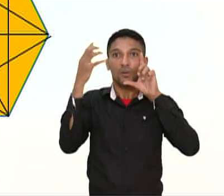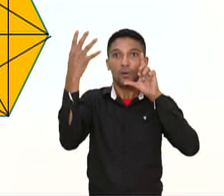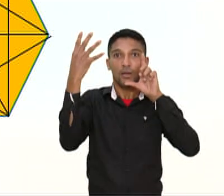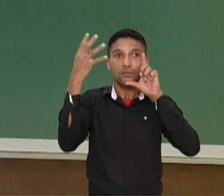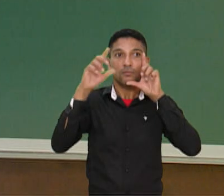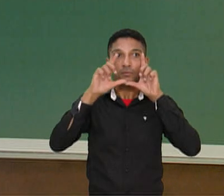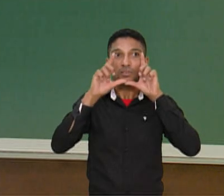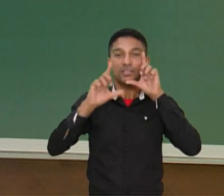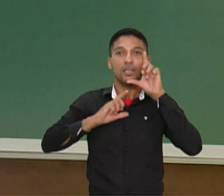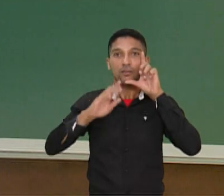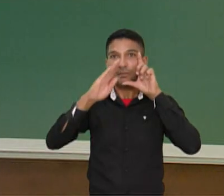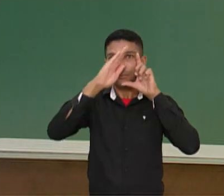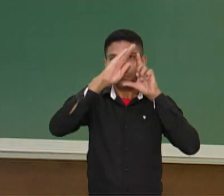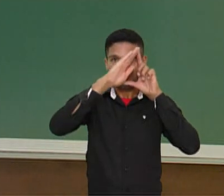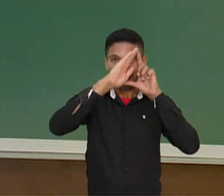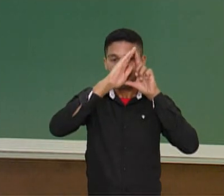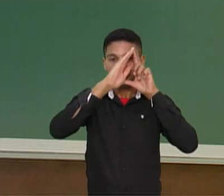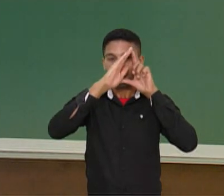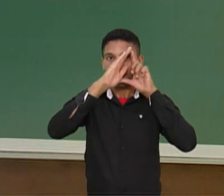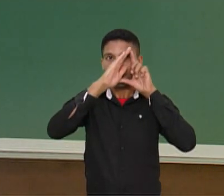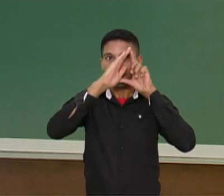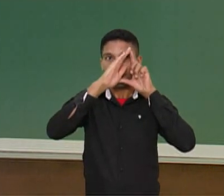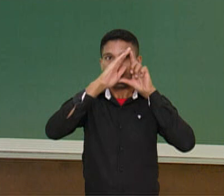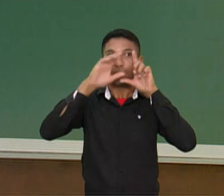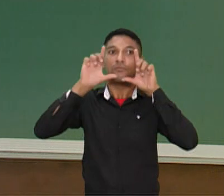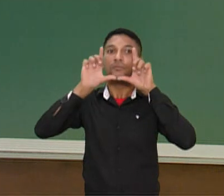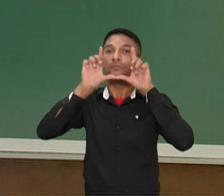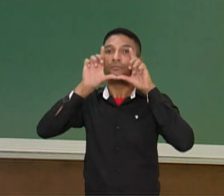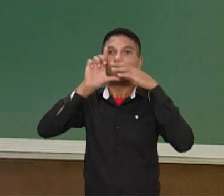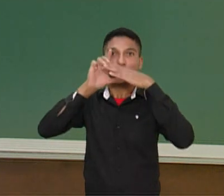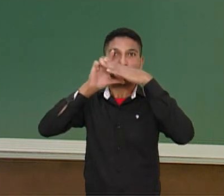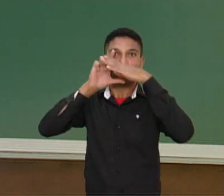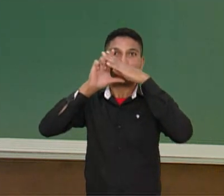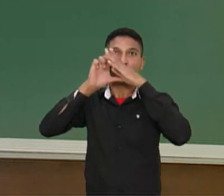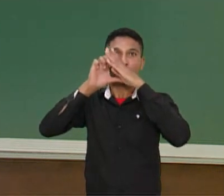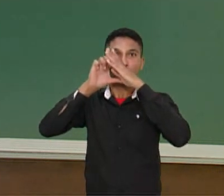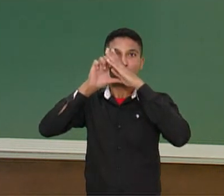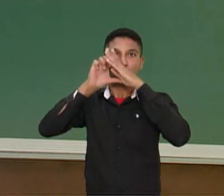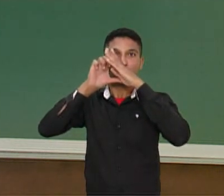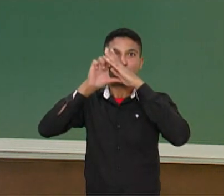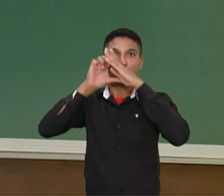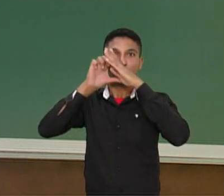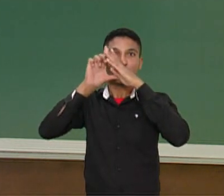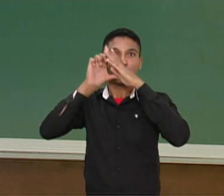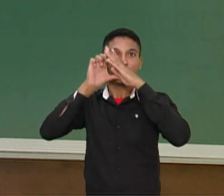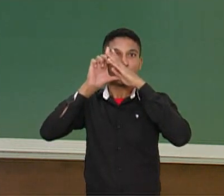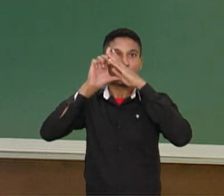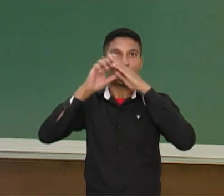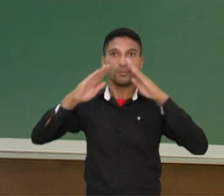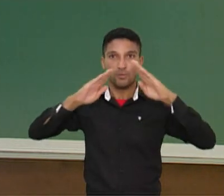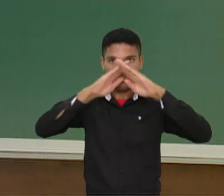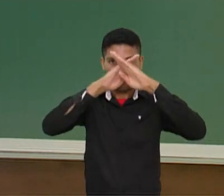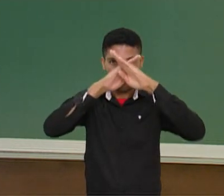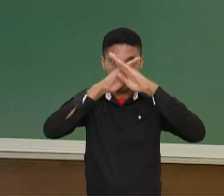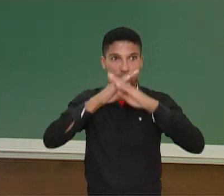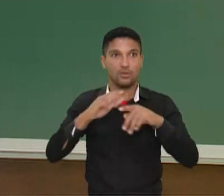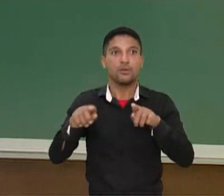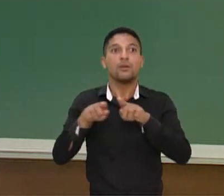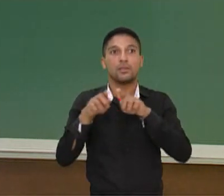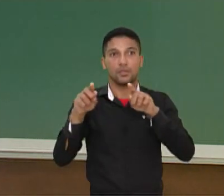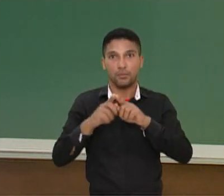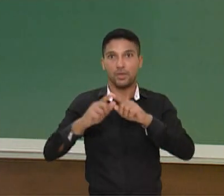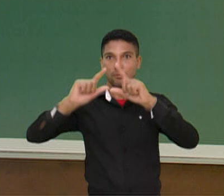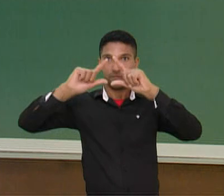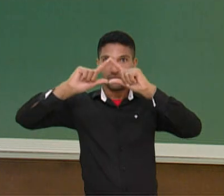diagonais desenhadas. O polígono de 5 lados também tem as 5 diagonais desenhadas. O polígono de